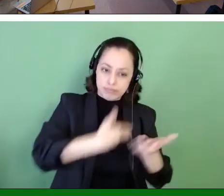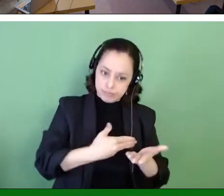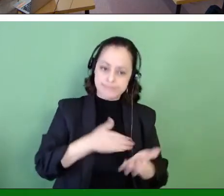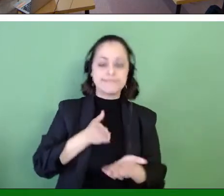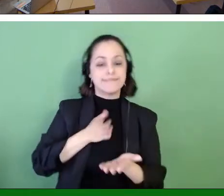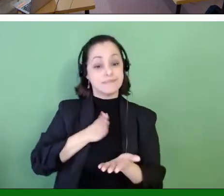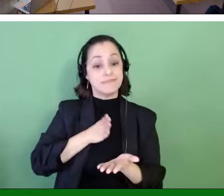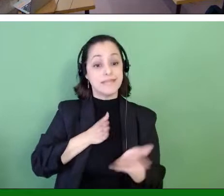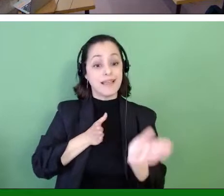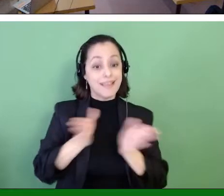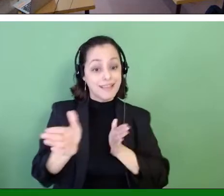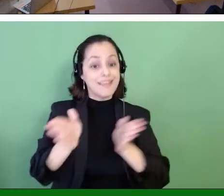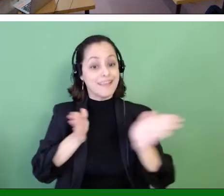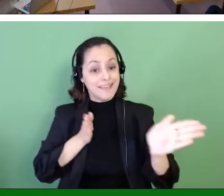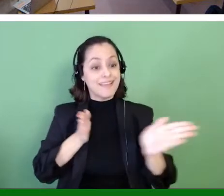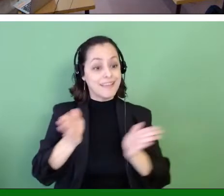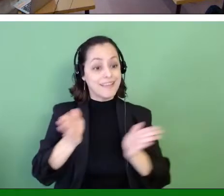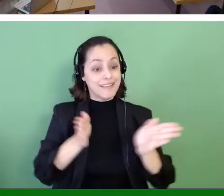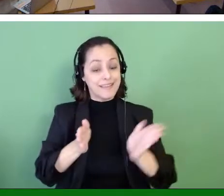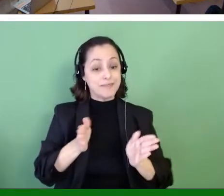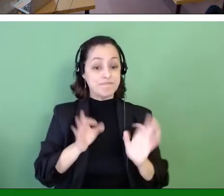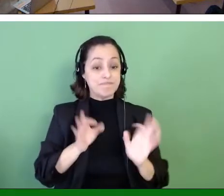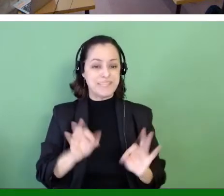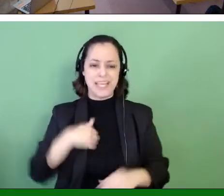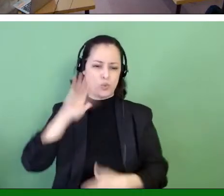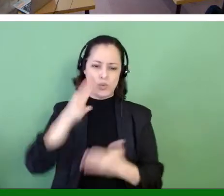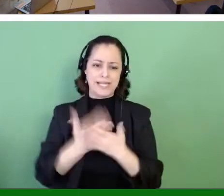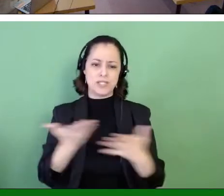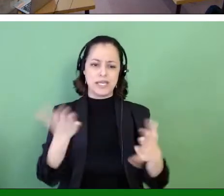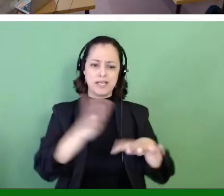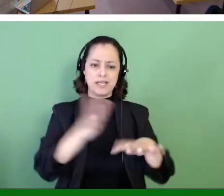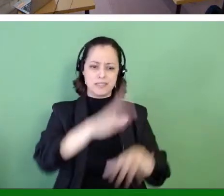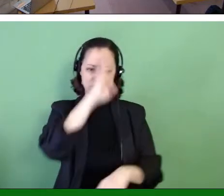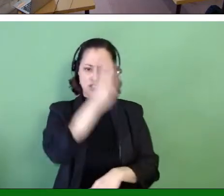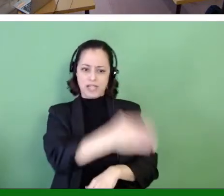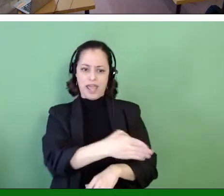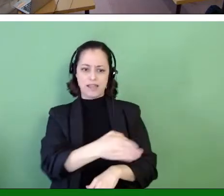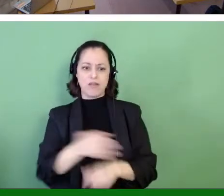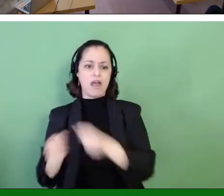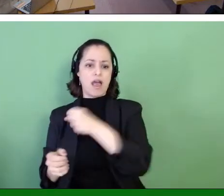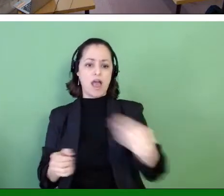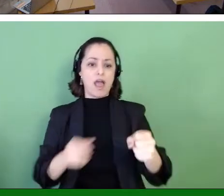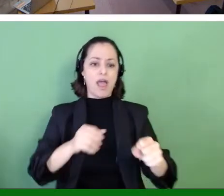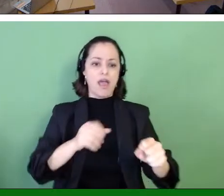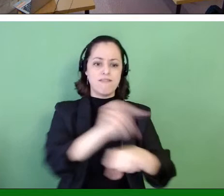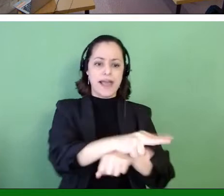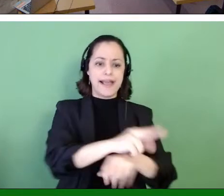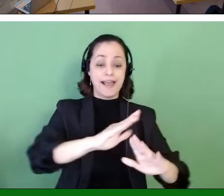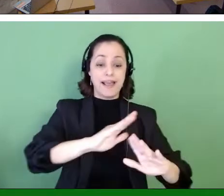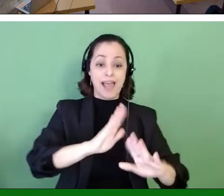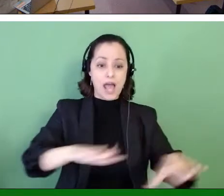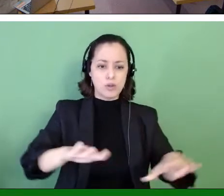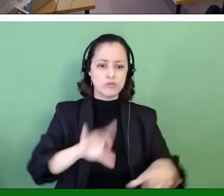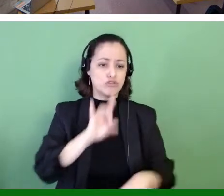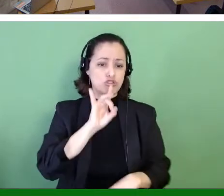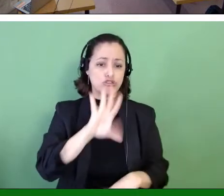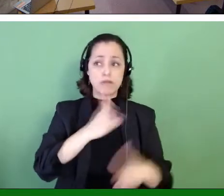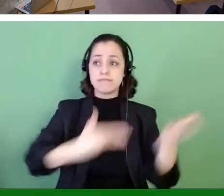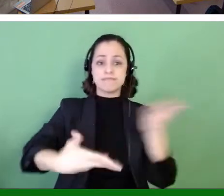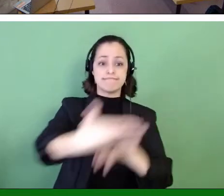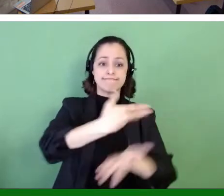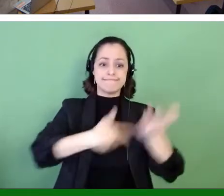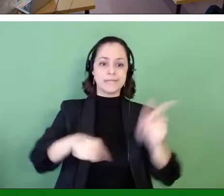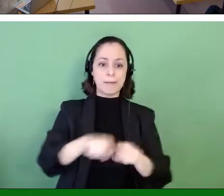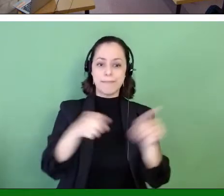a inclusão. Porque eu não acredito muito nessa inclusão que você coloca o aluno ali dentro, é só uma inserção e